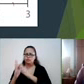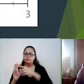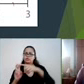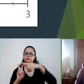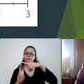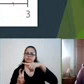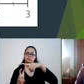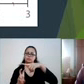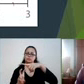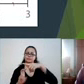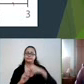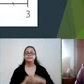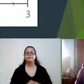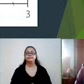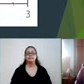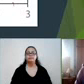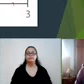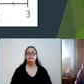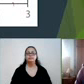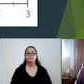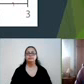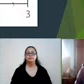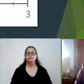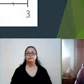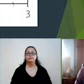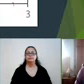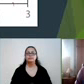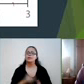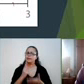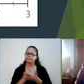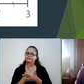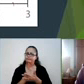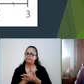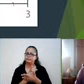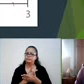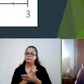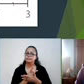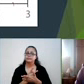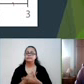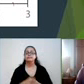1, 2, 3, 4, deu errado.